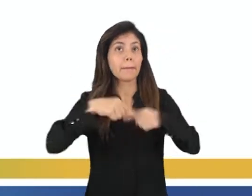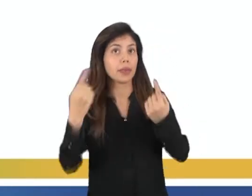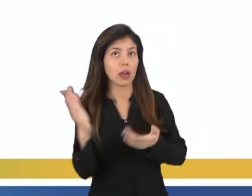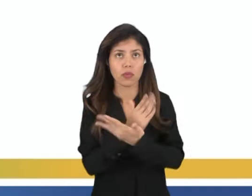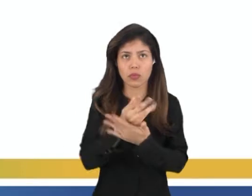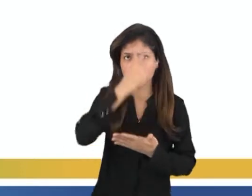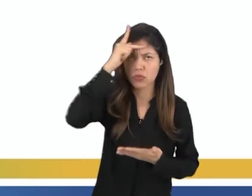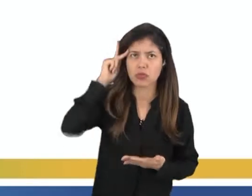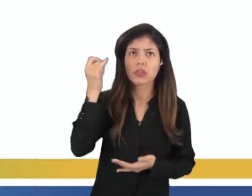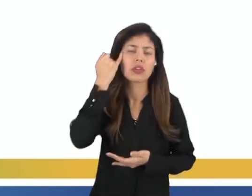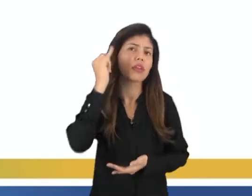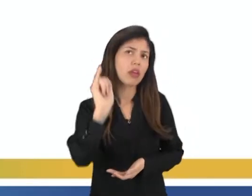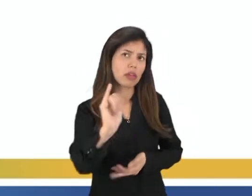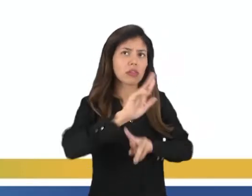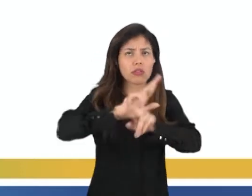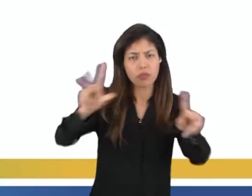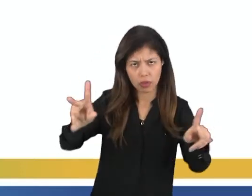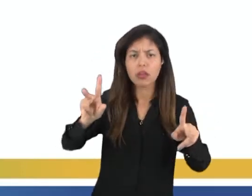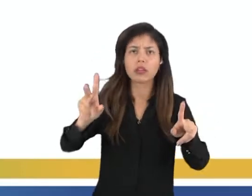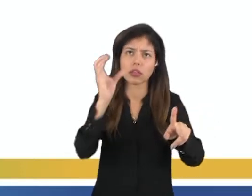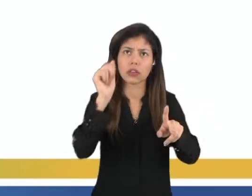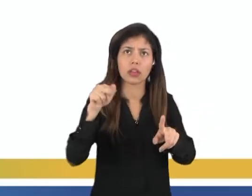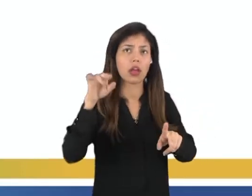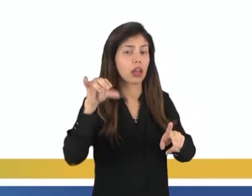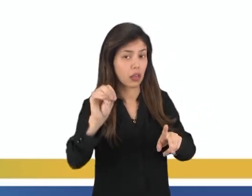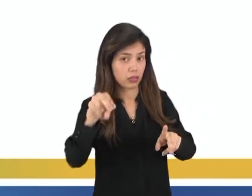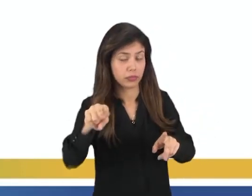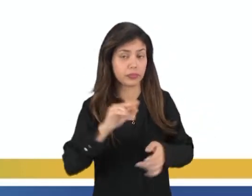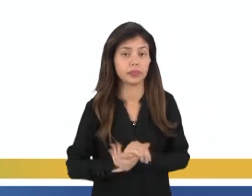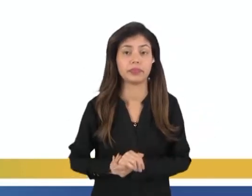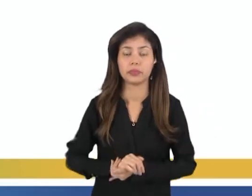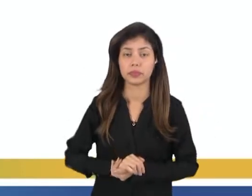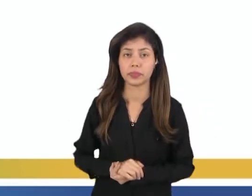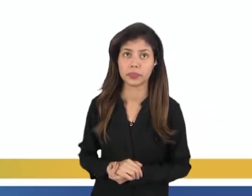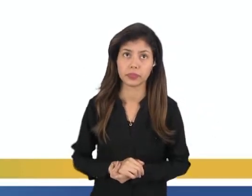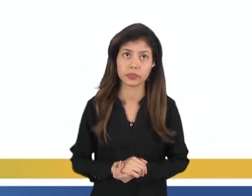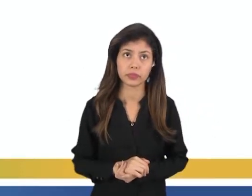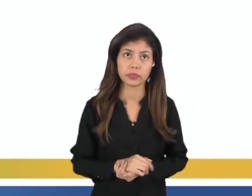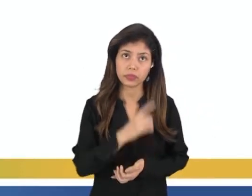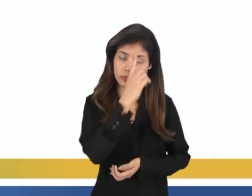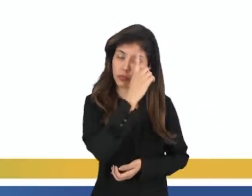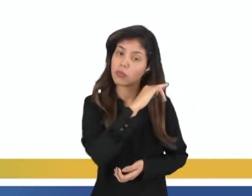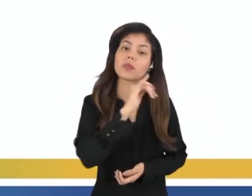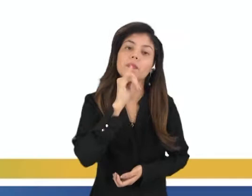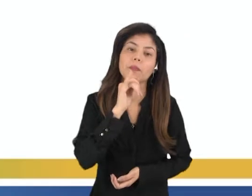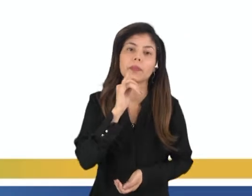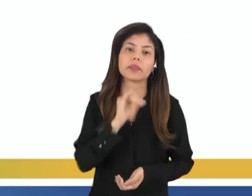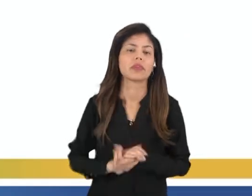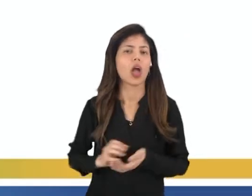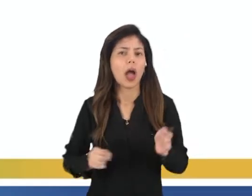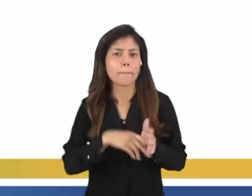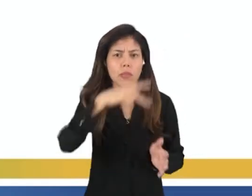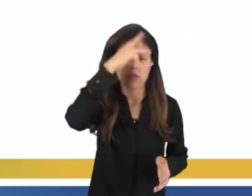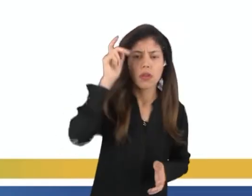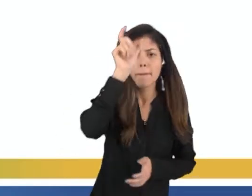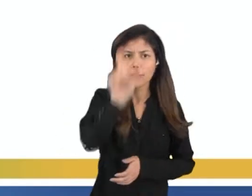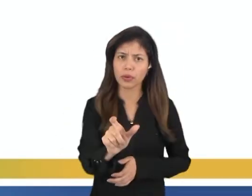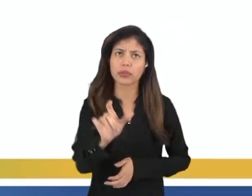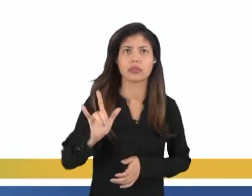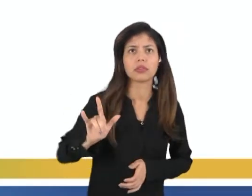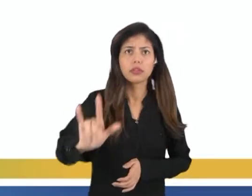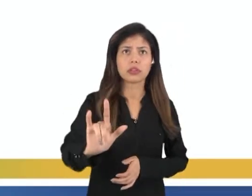Porém, algumas pessoas têm ideias diferentes sobre o que é canon. Por exemplo, muitos fãs de Harry